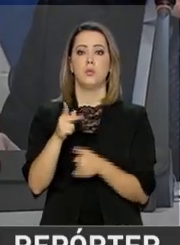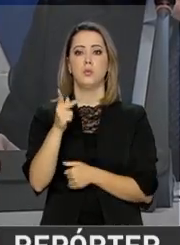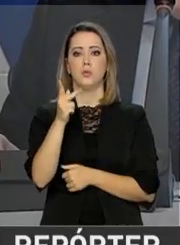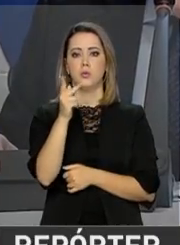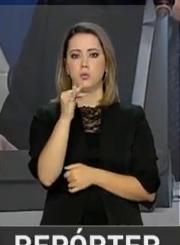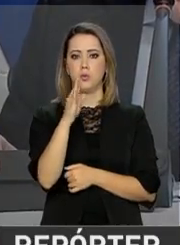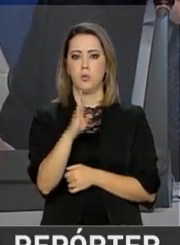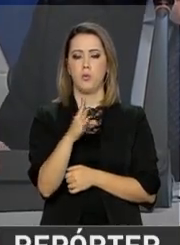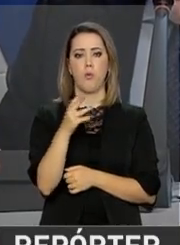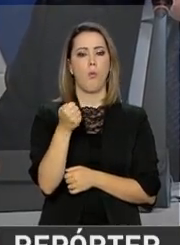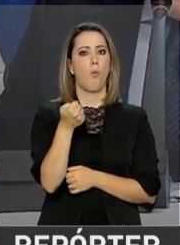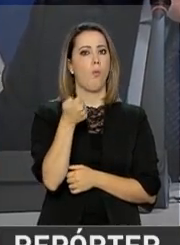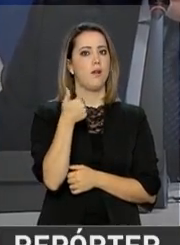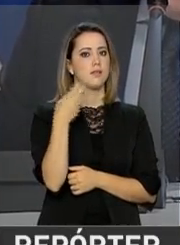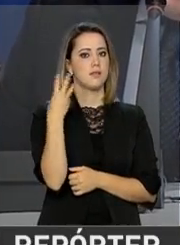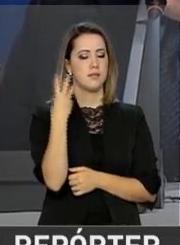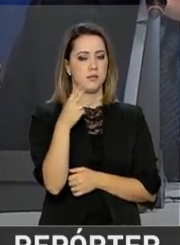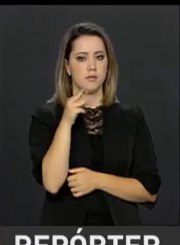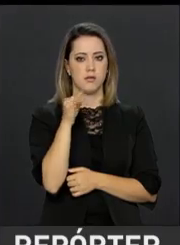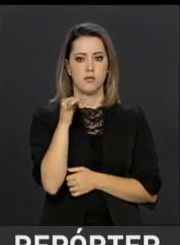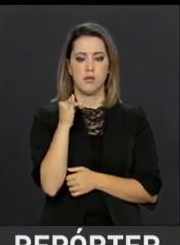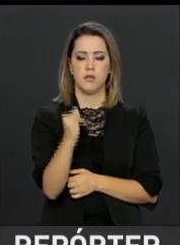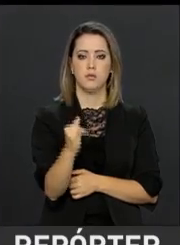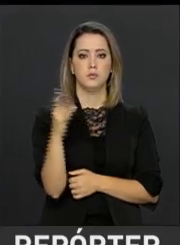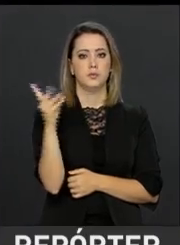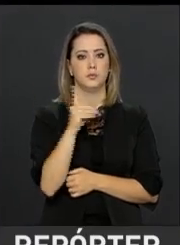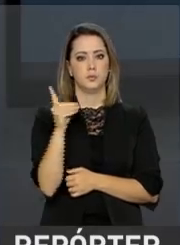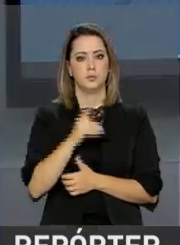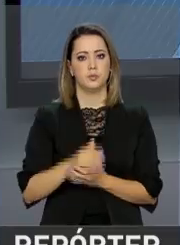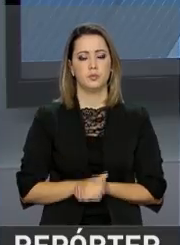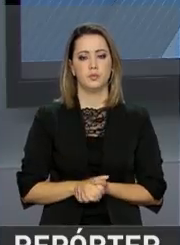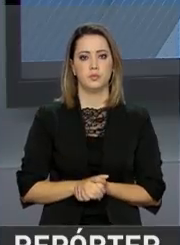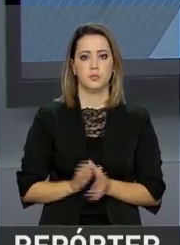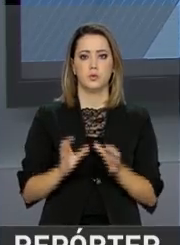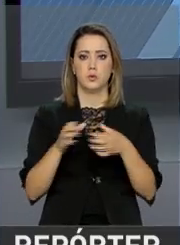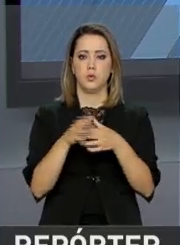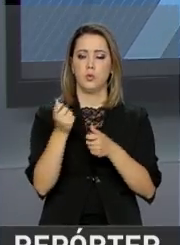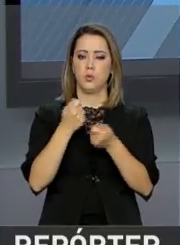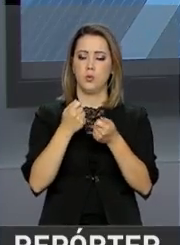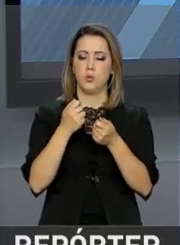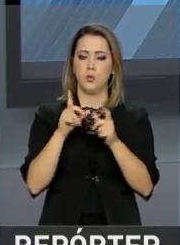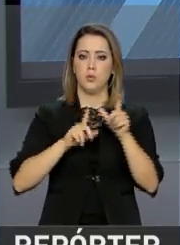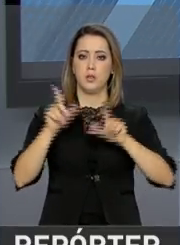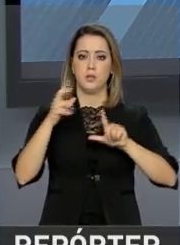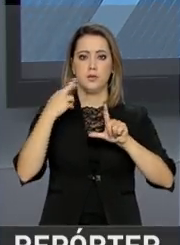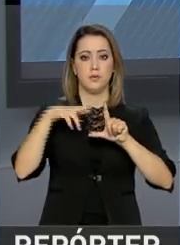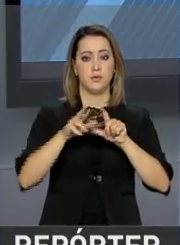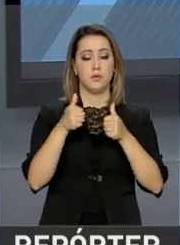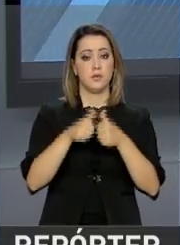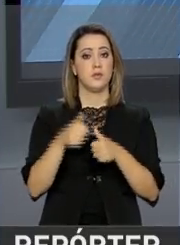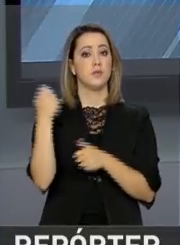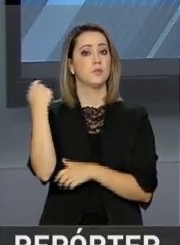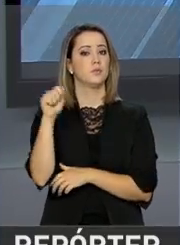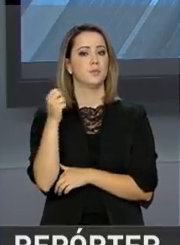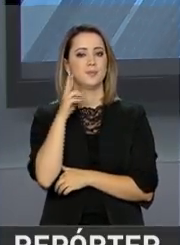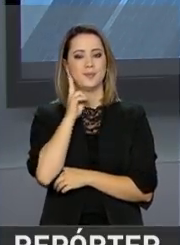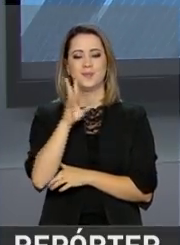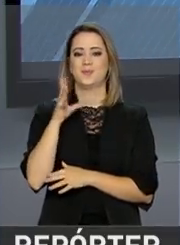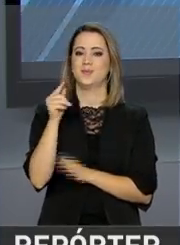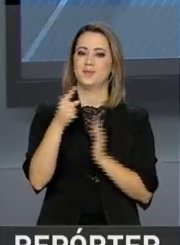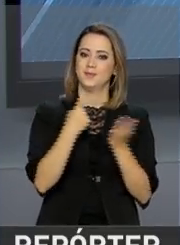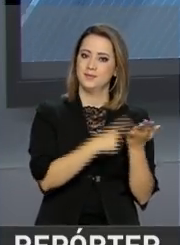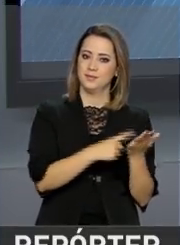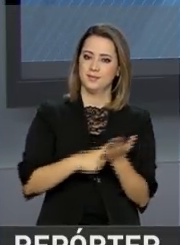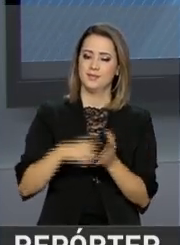de quase 3 trilhões de dólares. E a equipe da TVNBR está na Argentina acompanhando toda essa